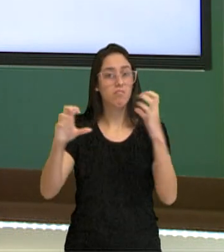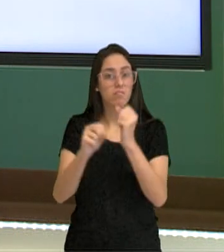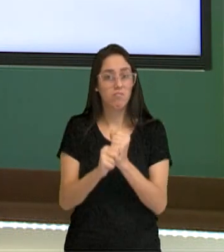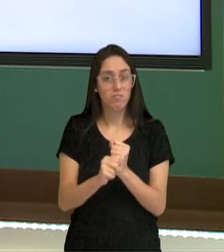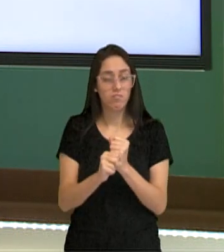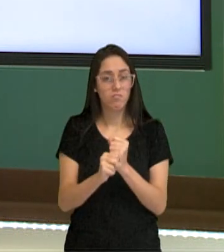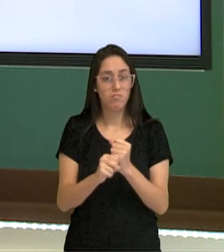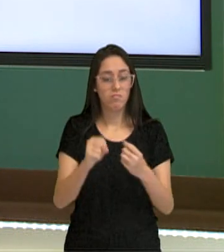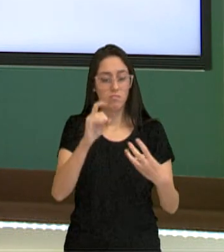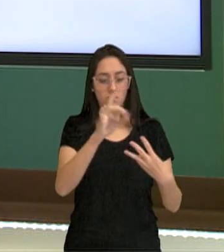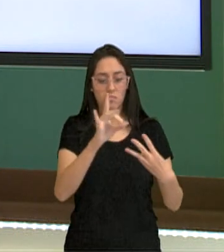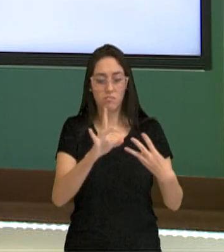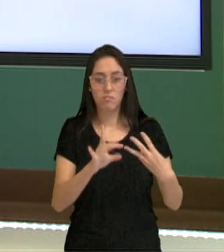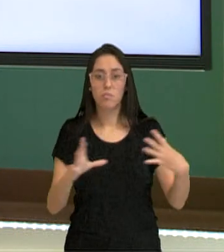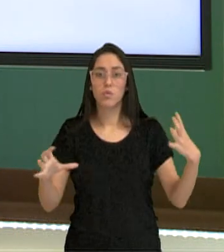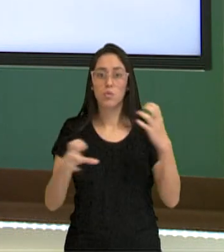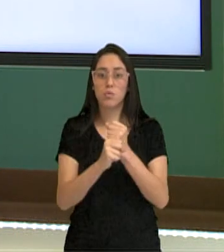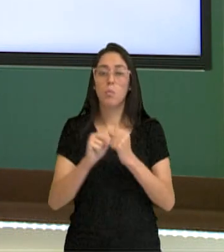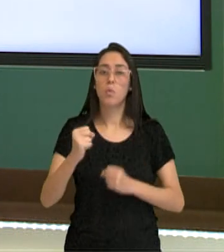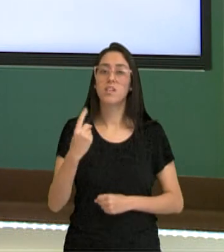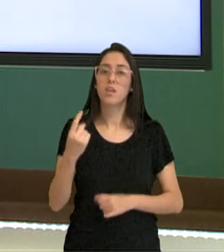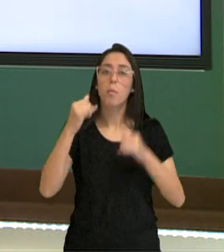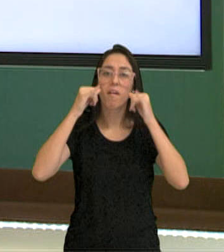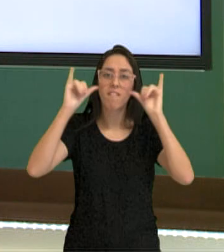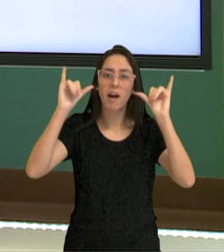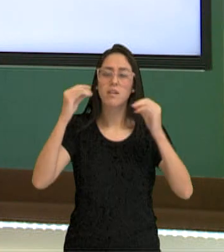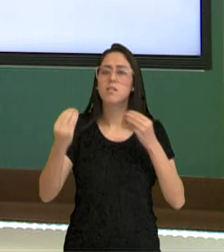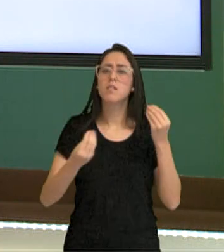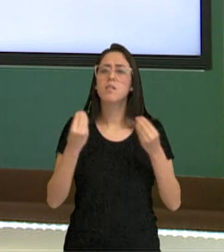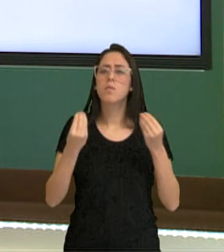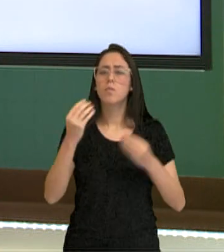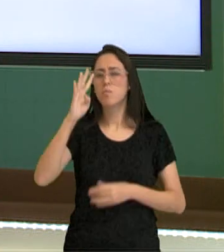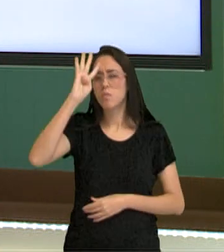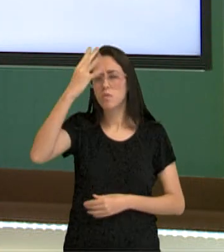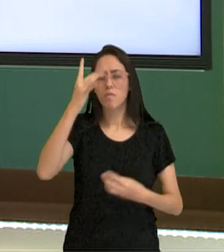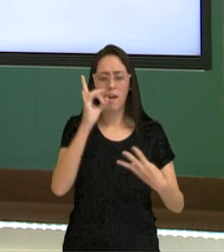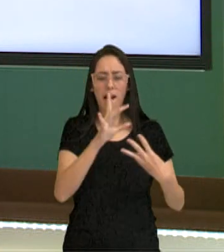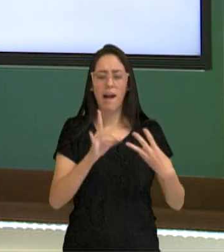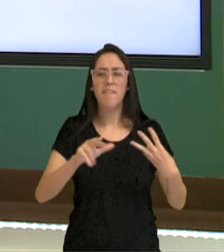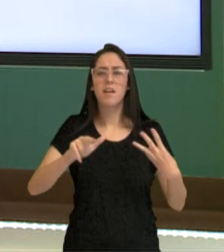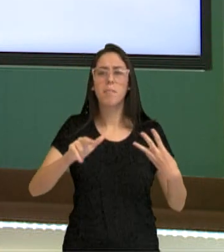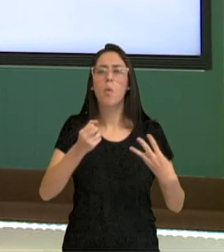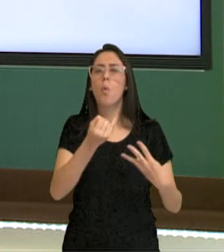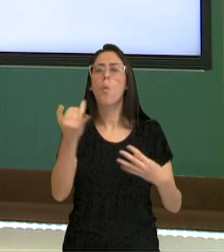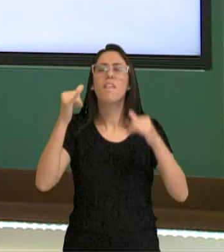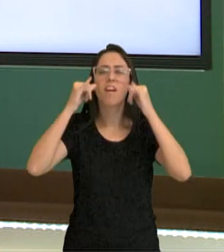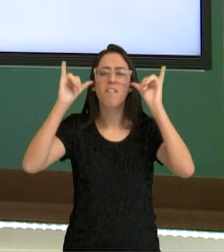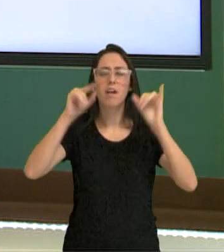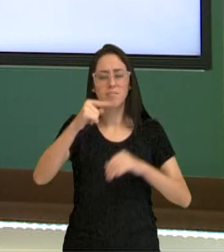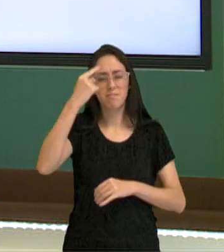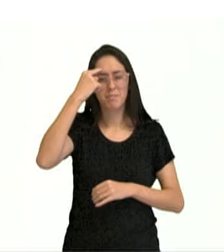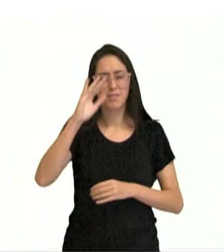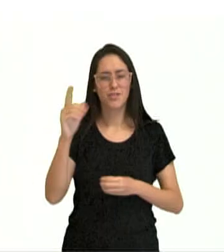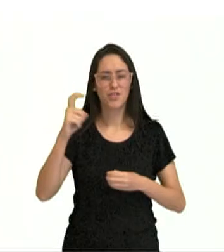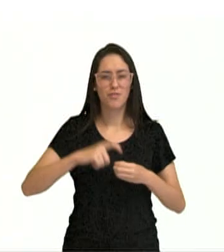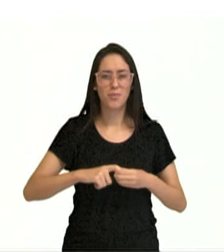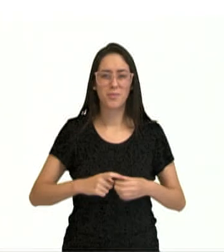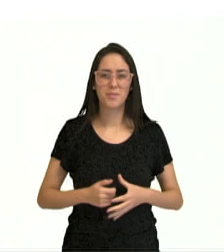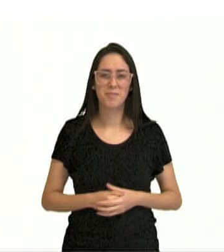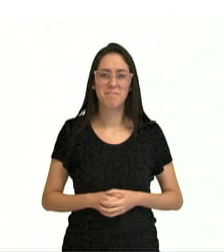quantidade de cada um dá 81. Será que consigo determinar o número de vacas de cada irmão? Pensa aí um pouquinho, eu já volto.